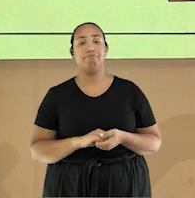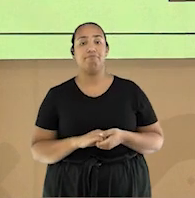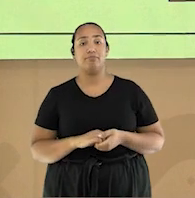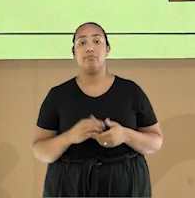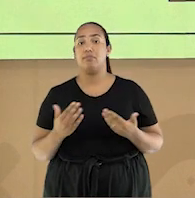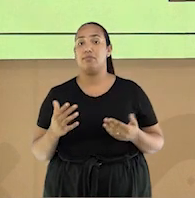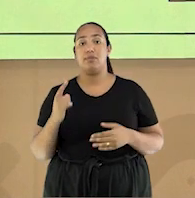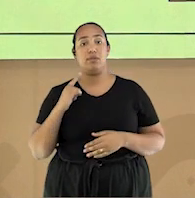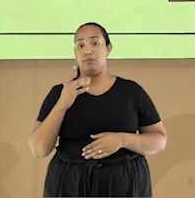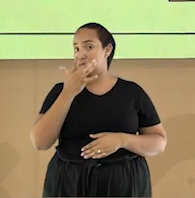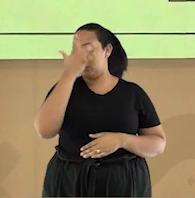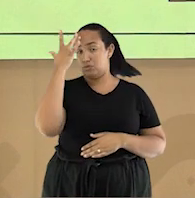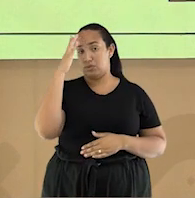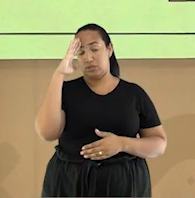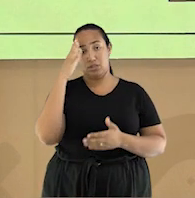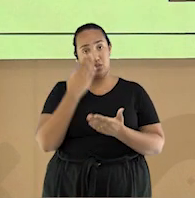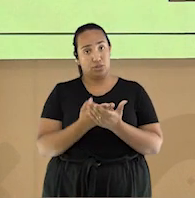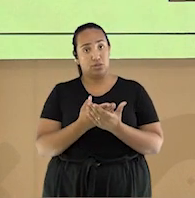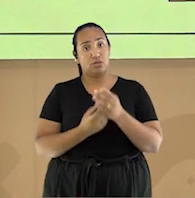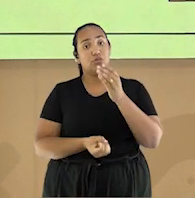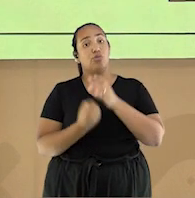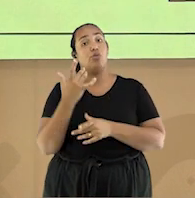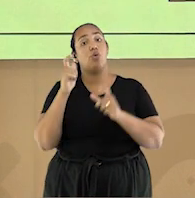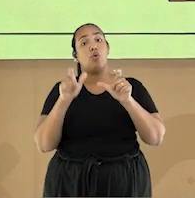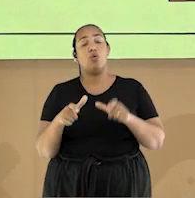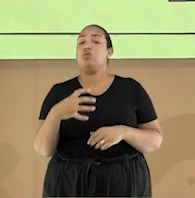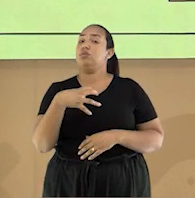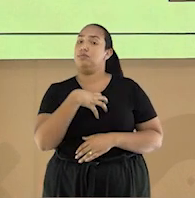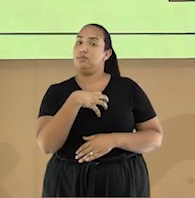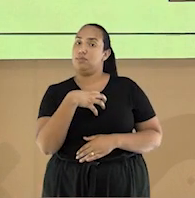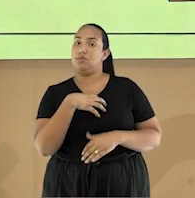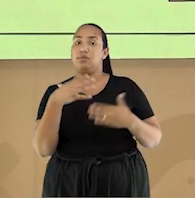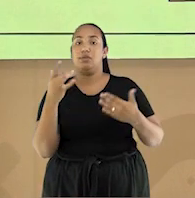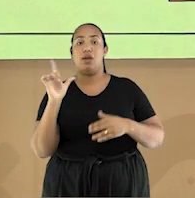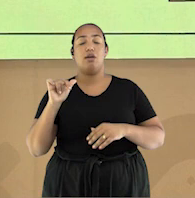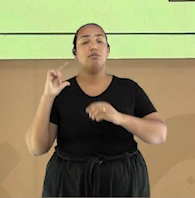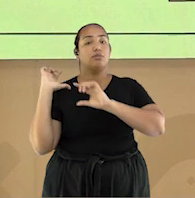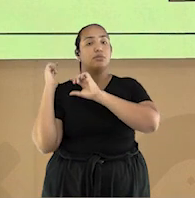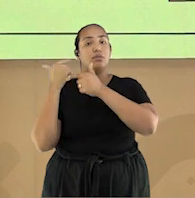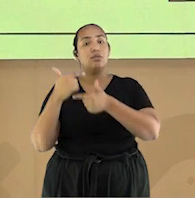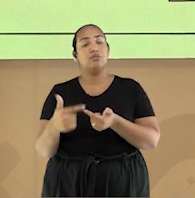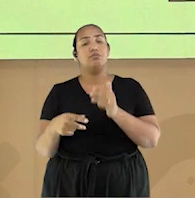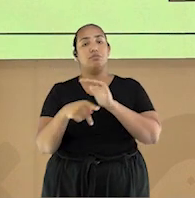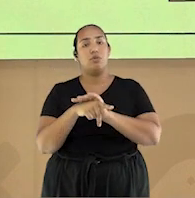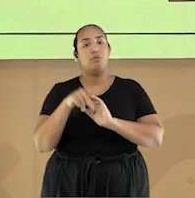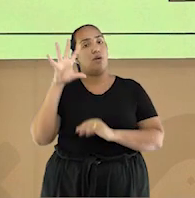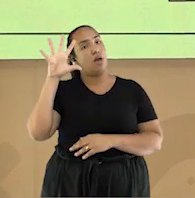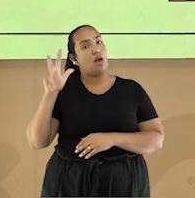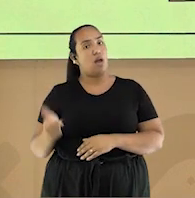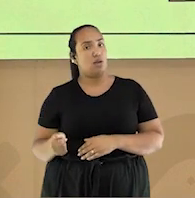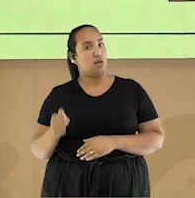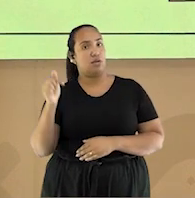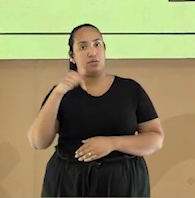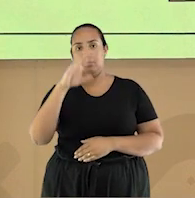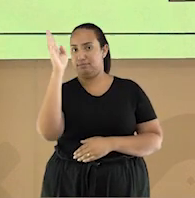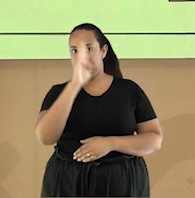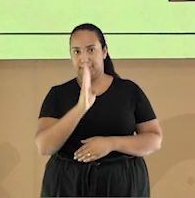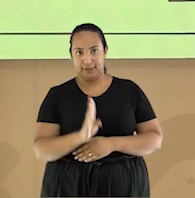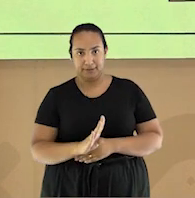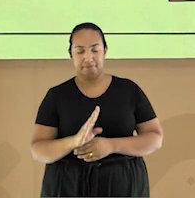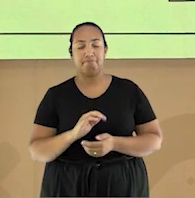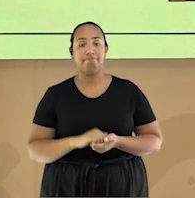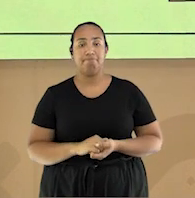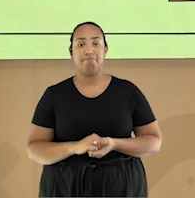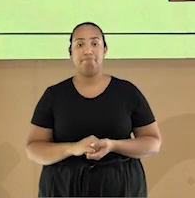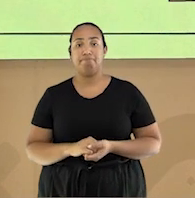nasceu na Bahia e tem sido sinônimo de tradições religiosas afro-brasileiras em geral. A Umbanda, que também tem